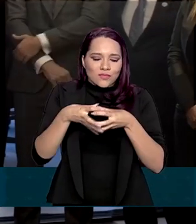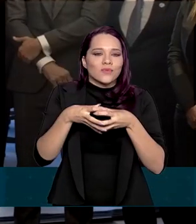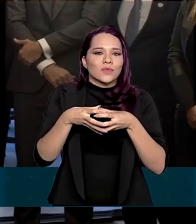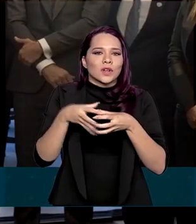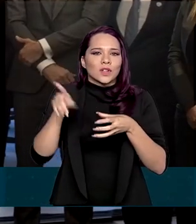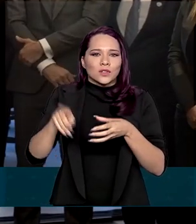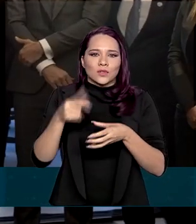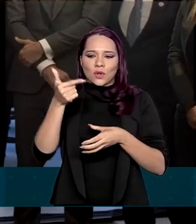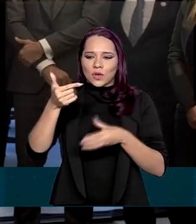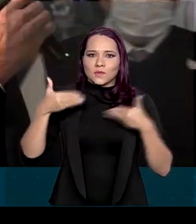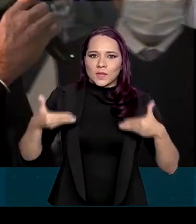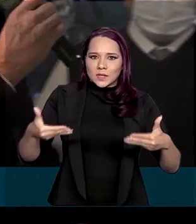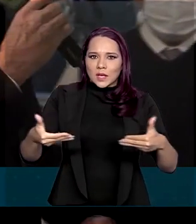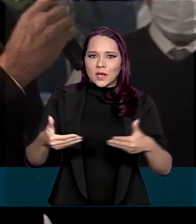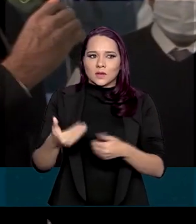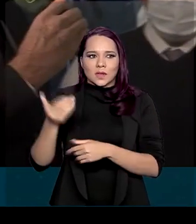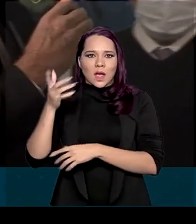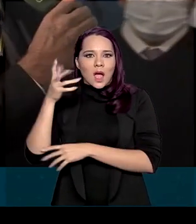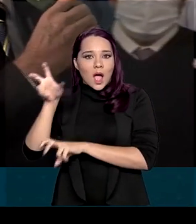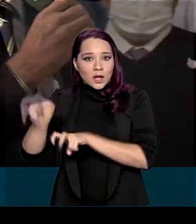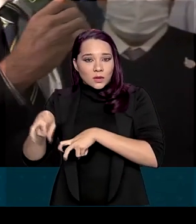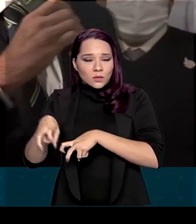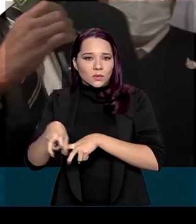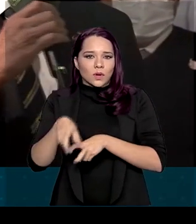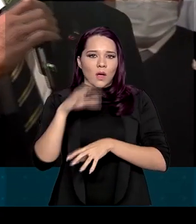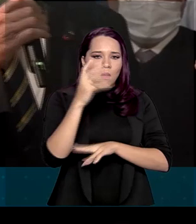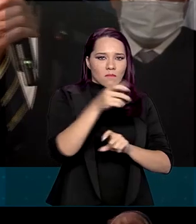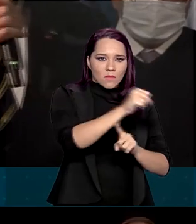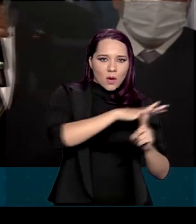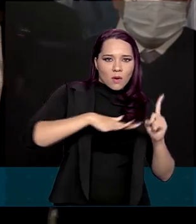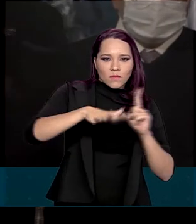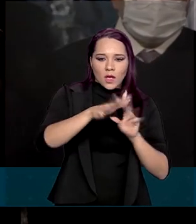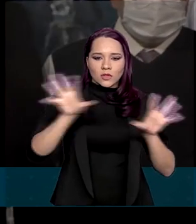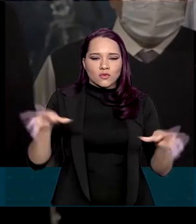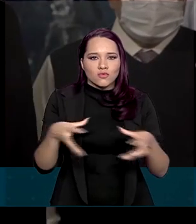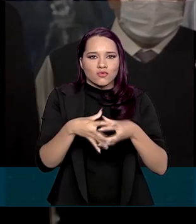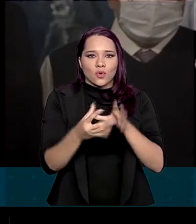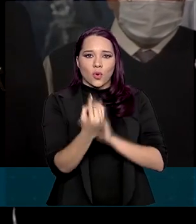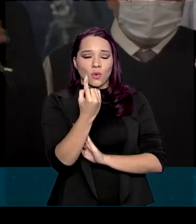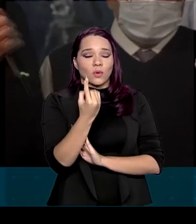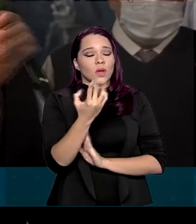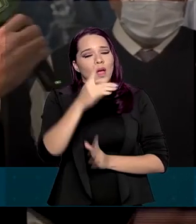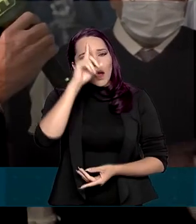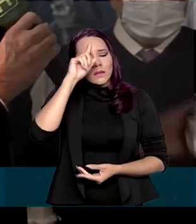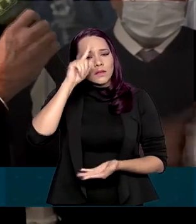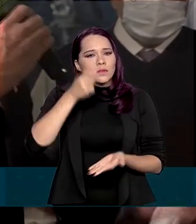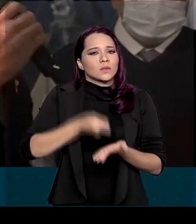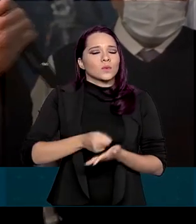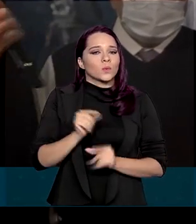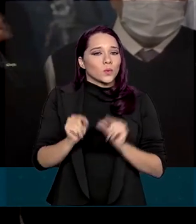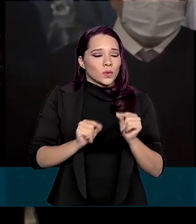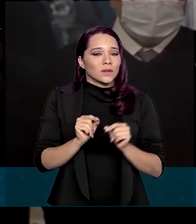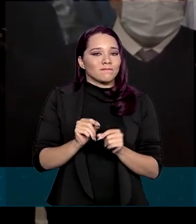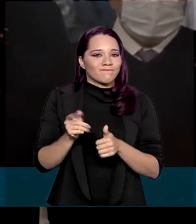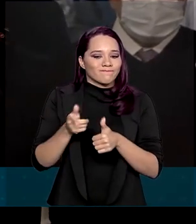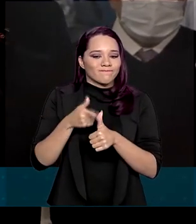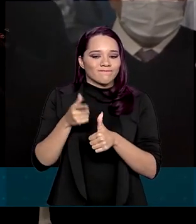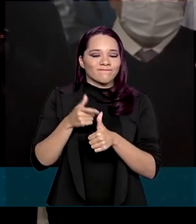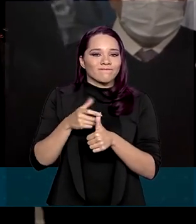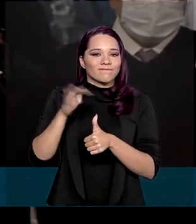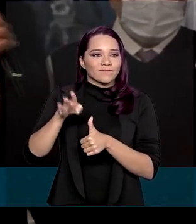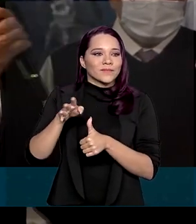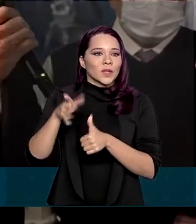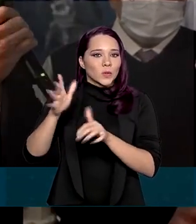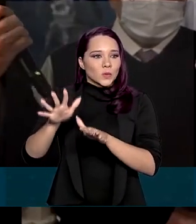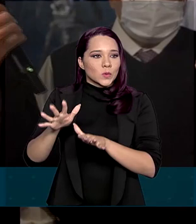ambiente. Depois eu vi que seria um ministério muitíssimo pesado. E resolvemos, então, em comum acordo, primeiro, dos